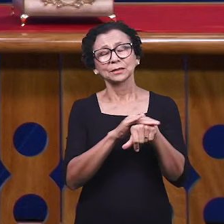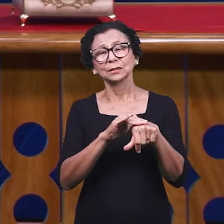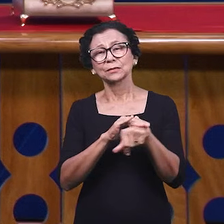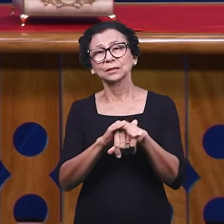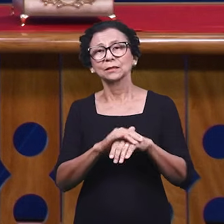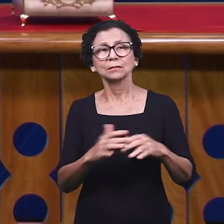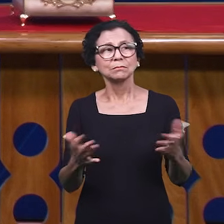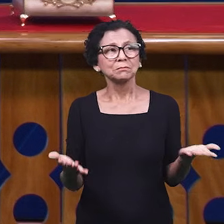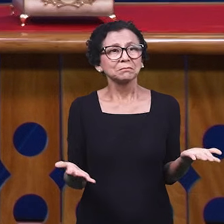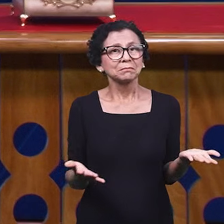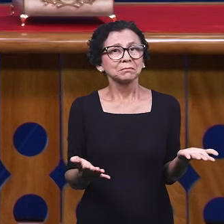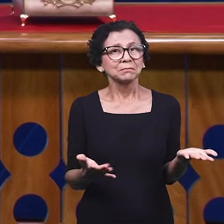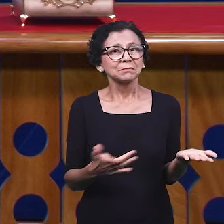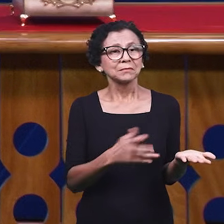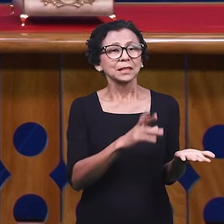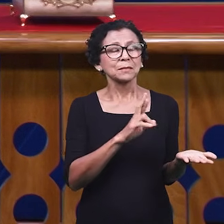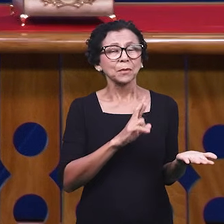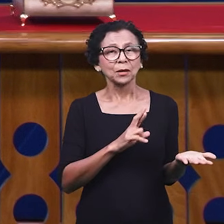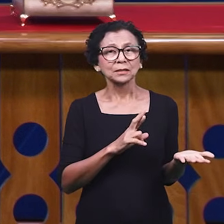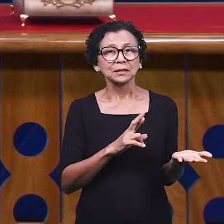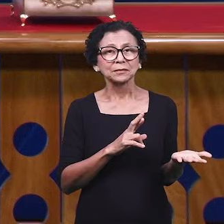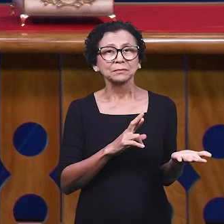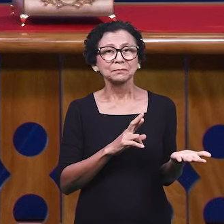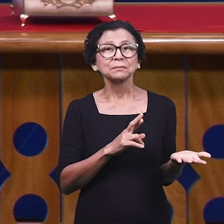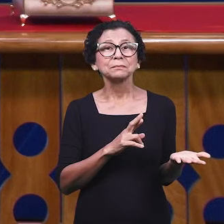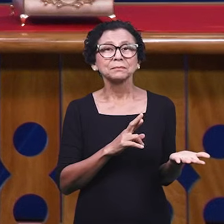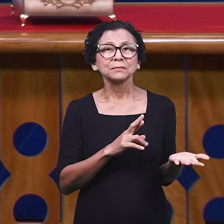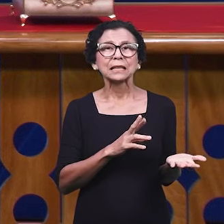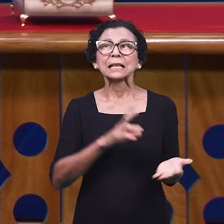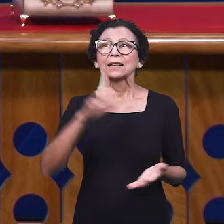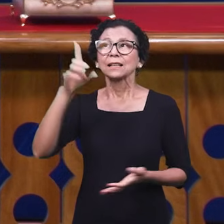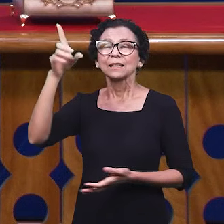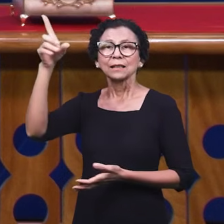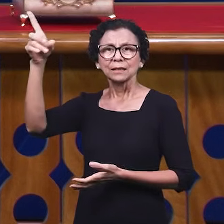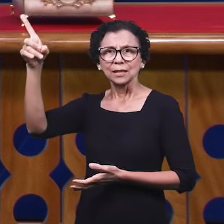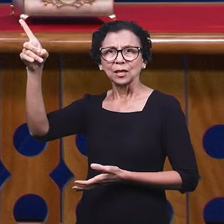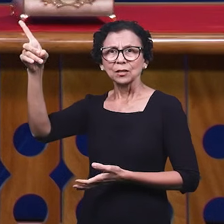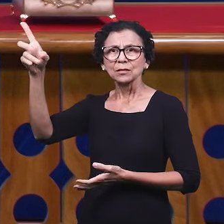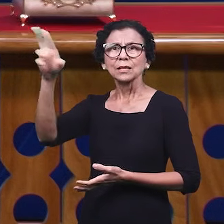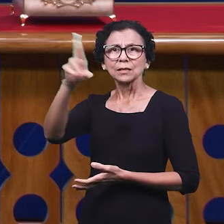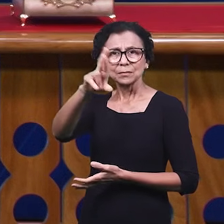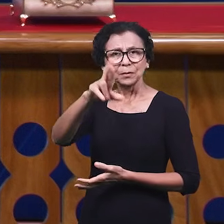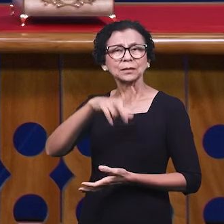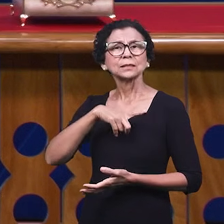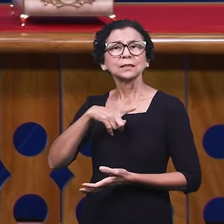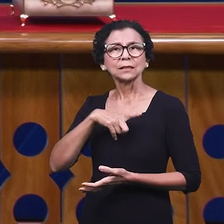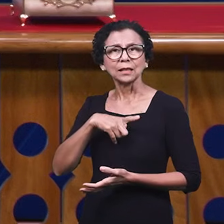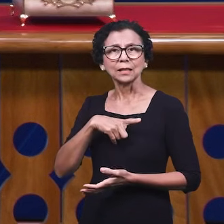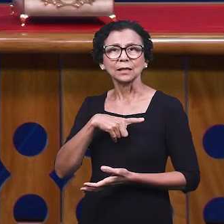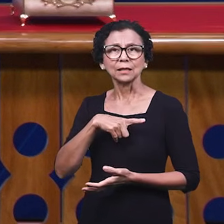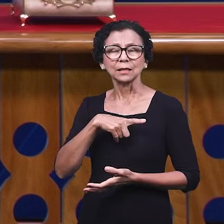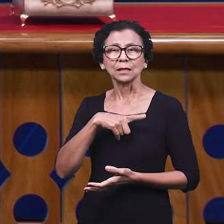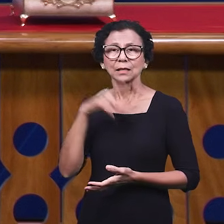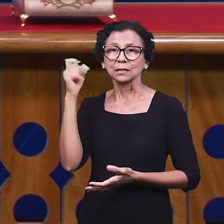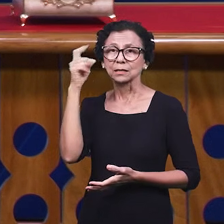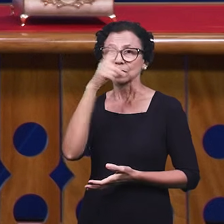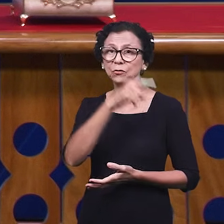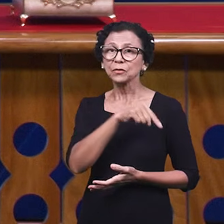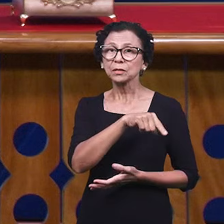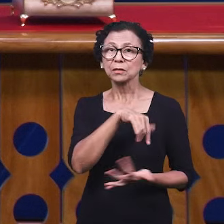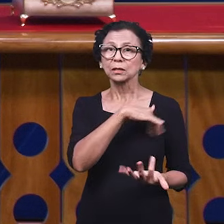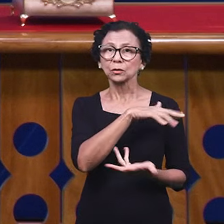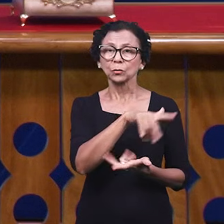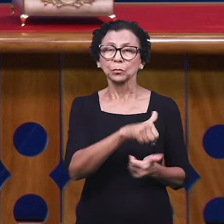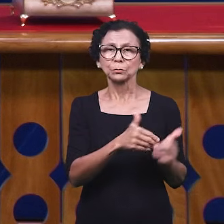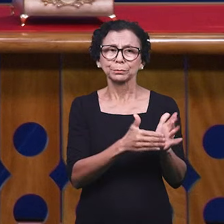está te esperando, ele está te aguardando, ele quer esse momento com você. As portas aqui do mundo às vezes se fecham para nós,